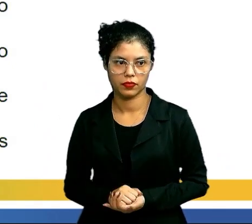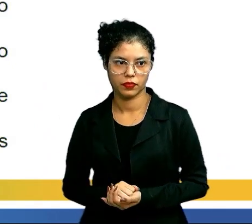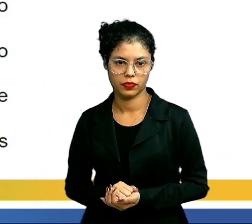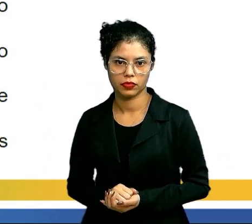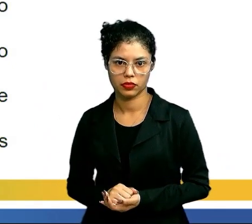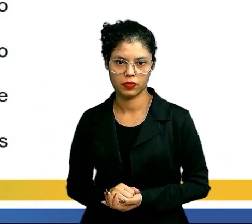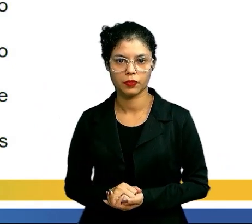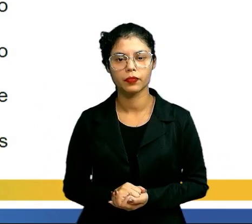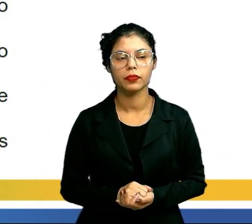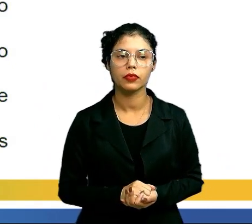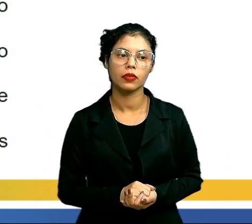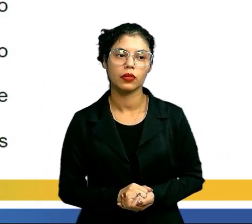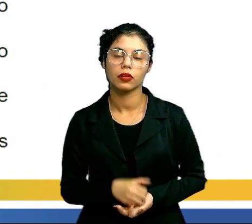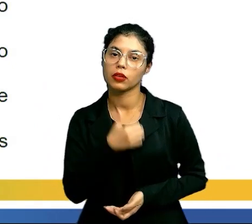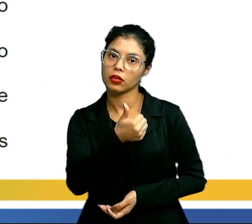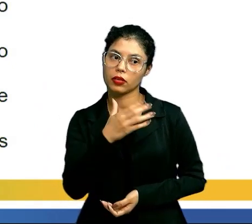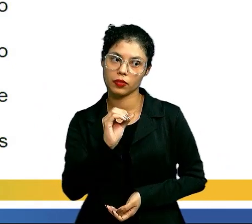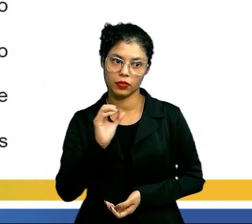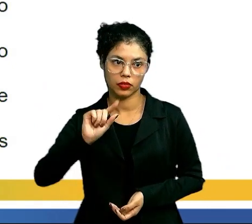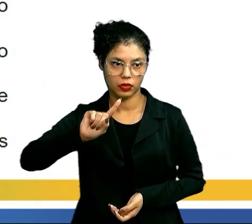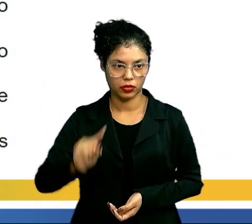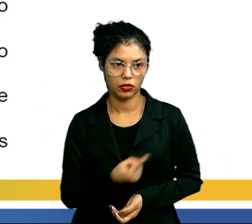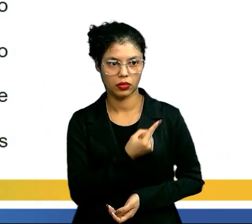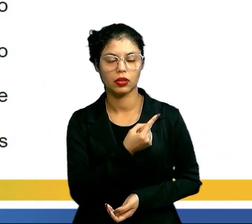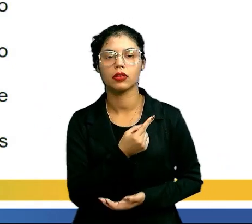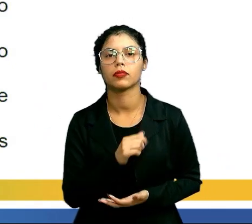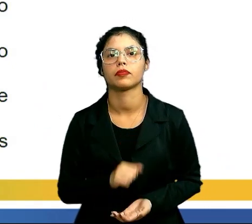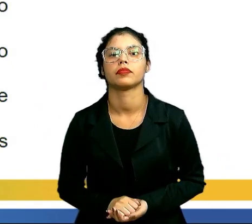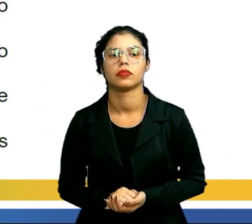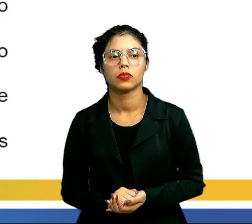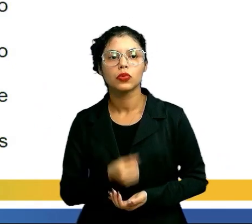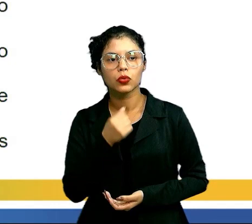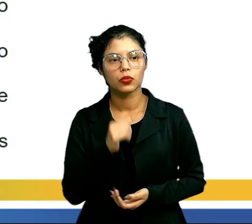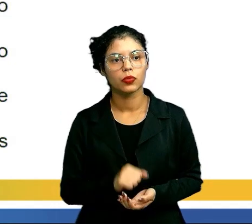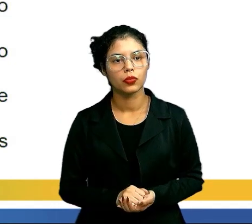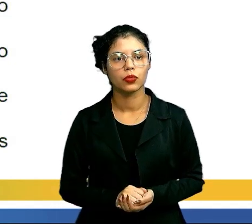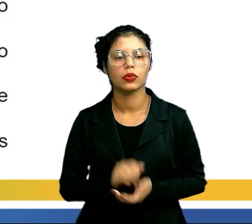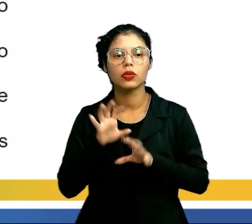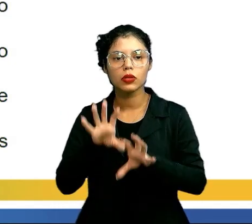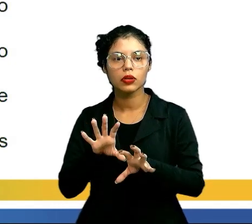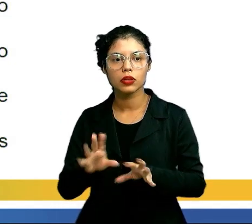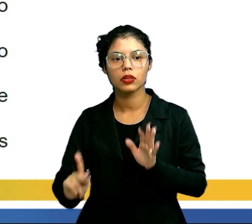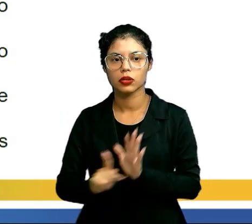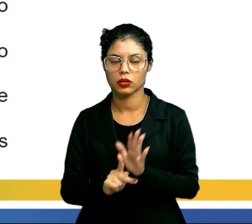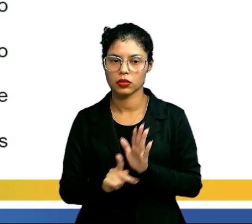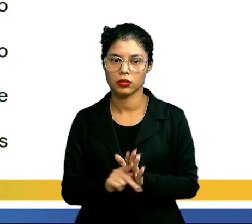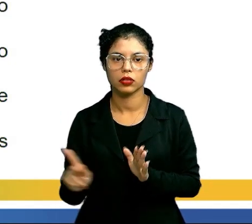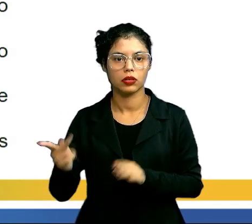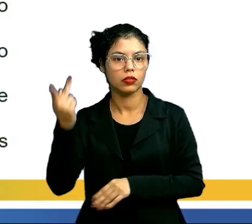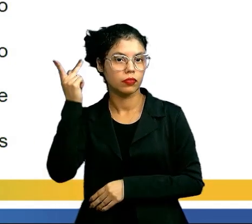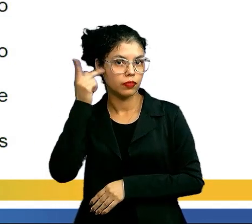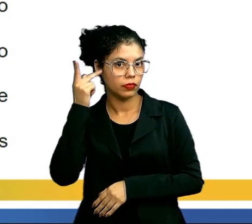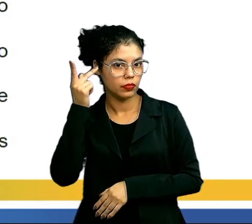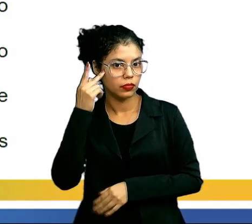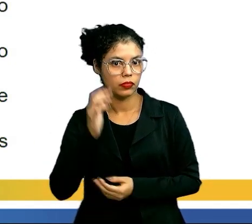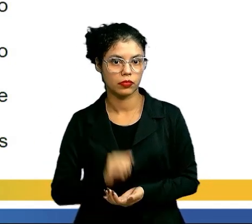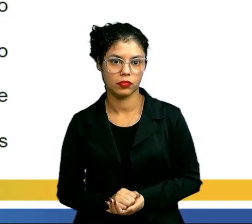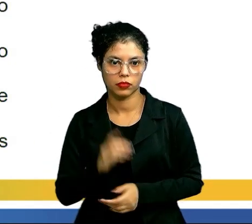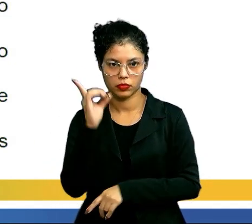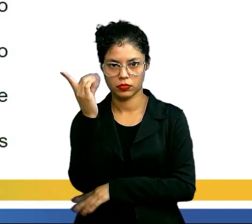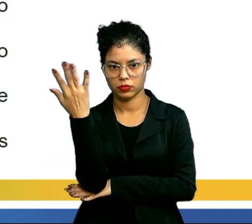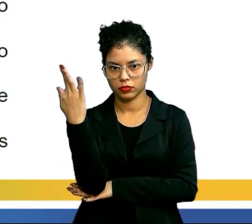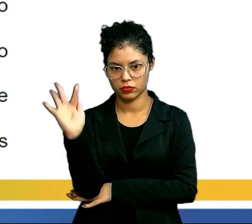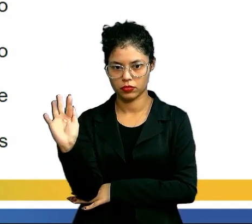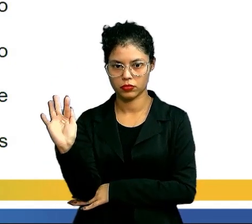de 6,4 óbitos por 100 mil habitantes, sendo essa estabilização mais evidente em